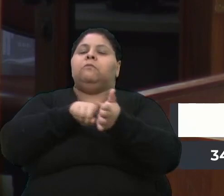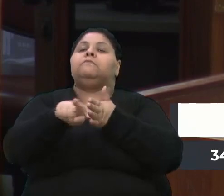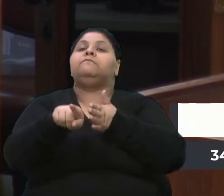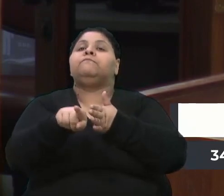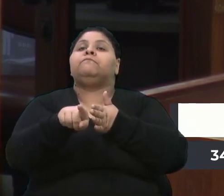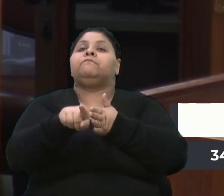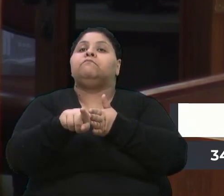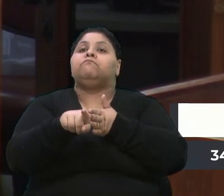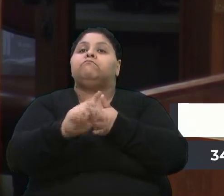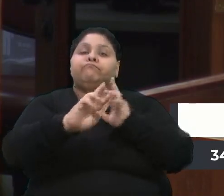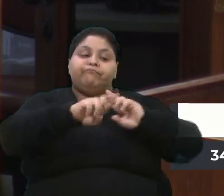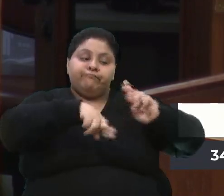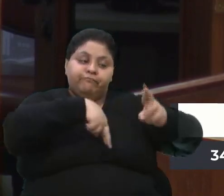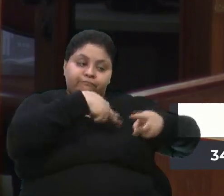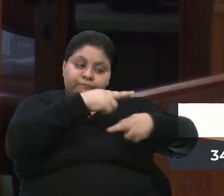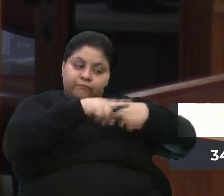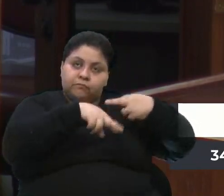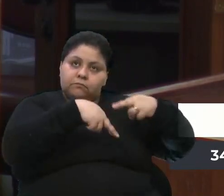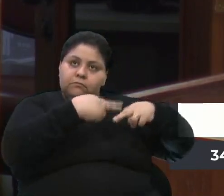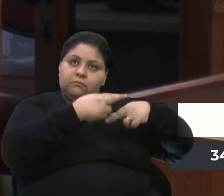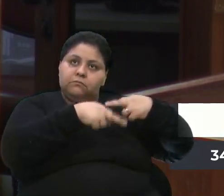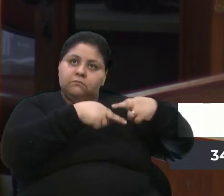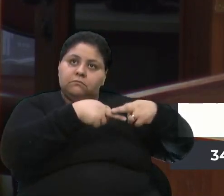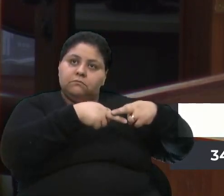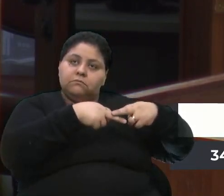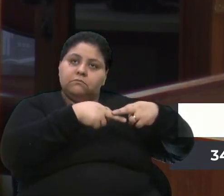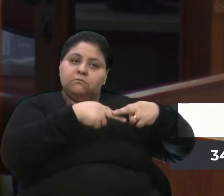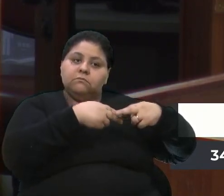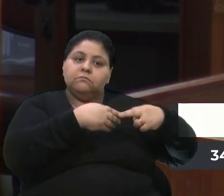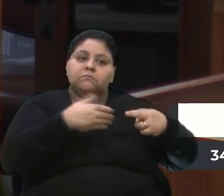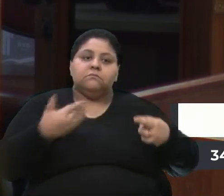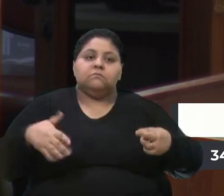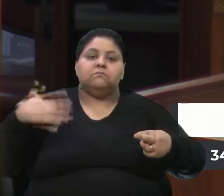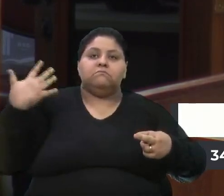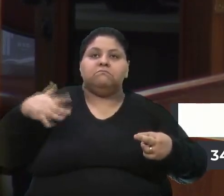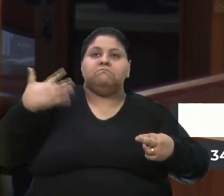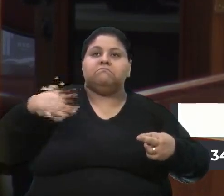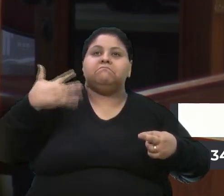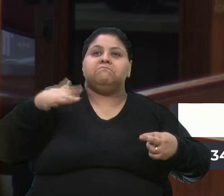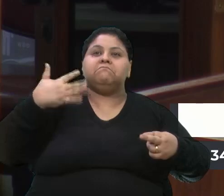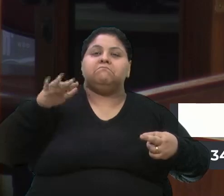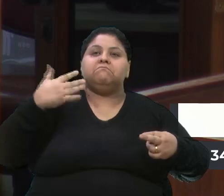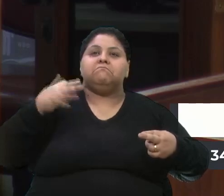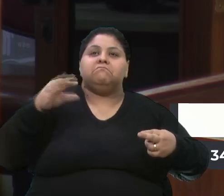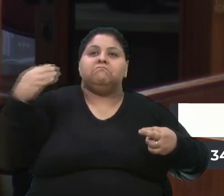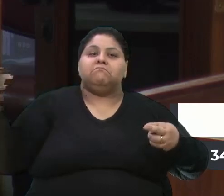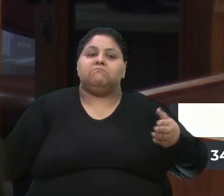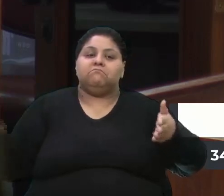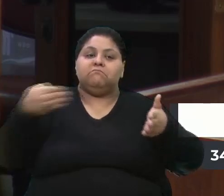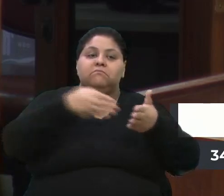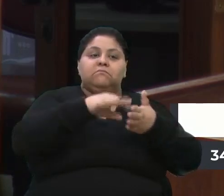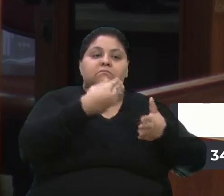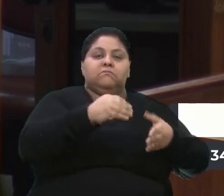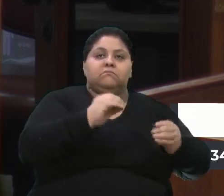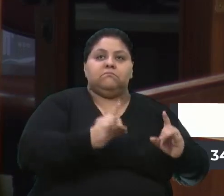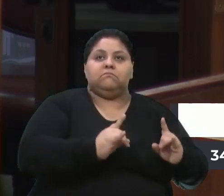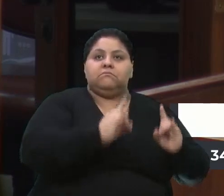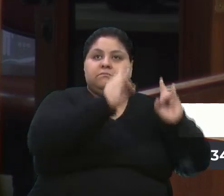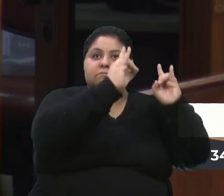essas reformas carecerão dos estudantes e a comunidade escolar sair desses prédios e irem para outros, onde